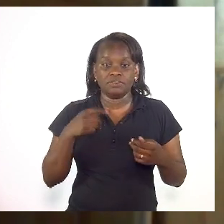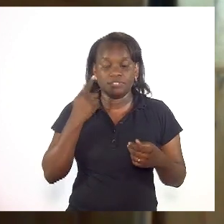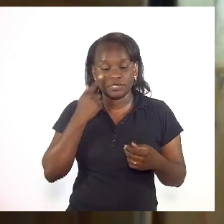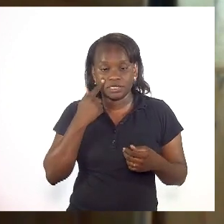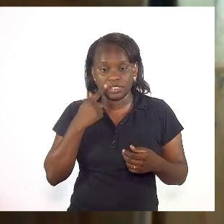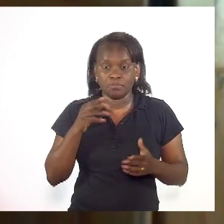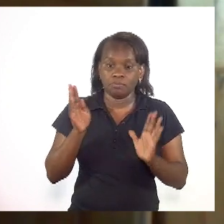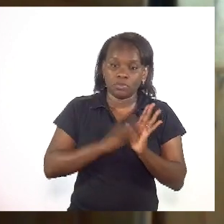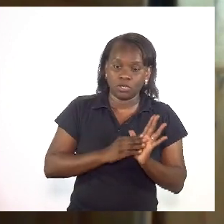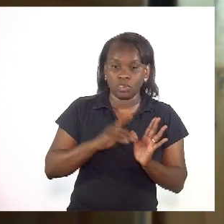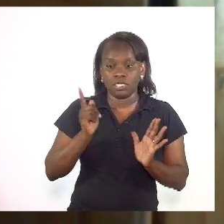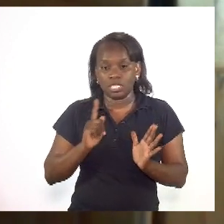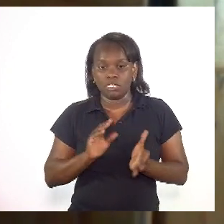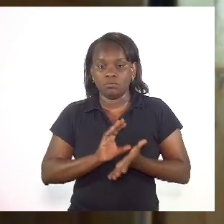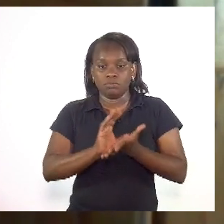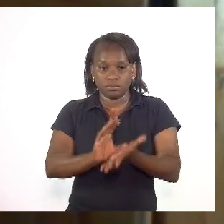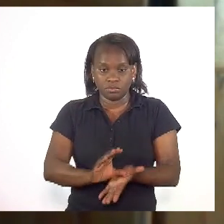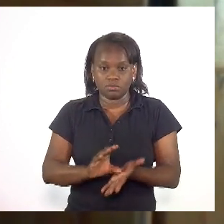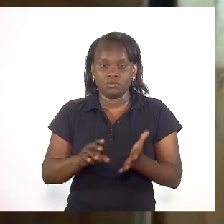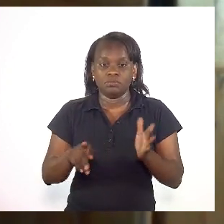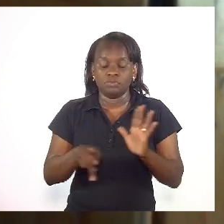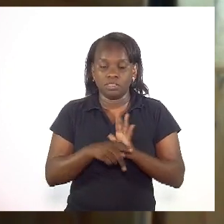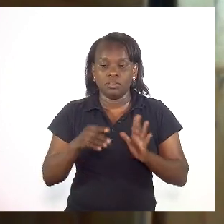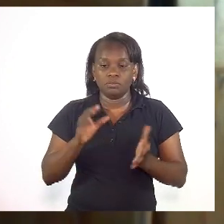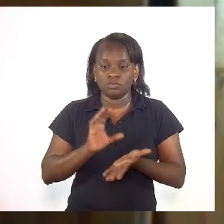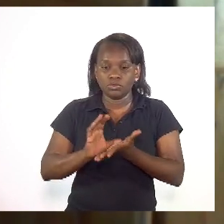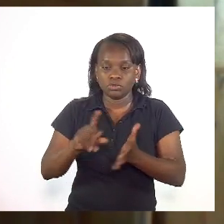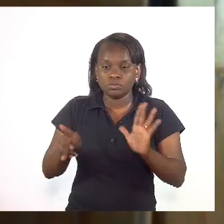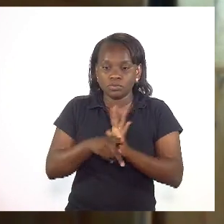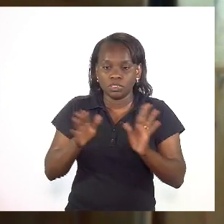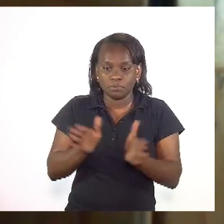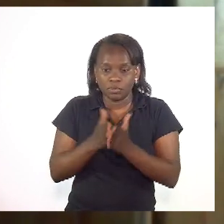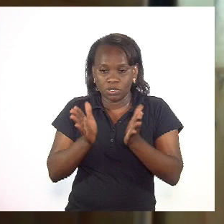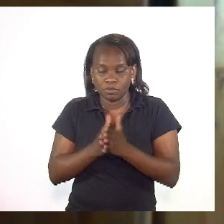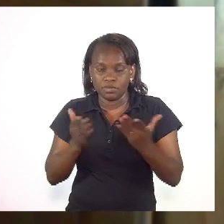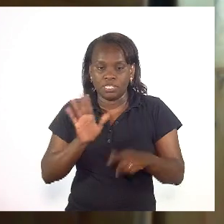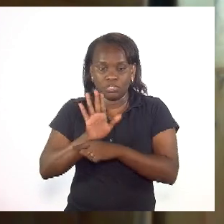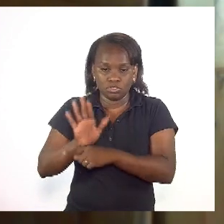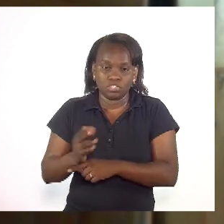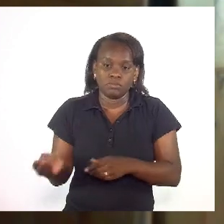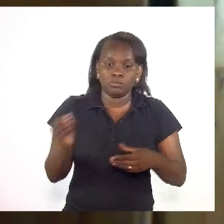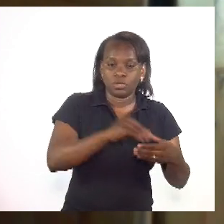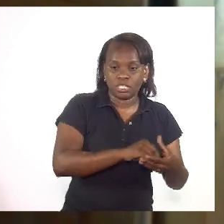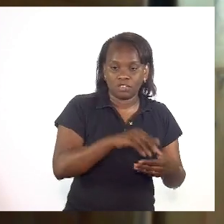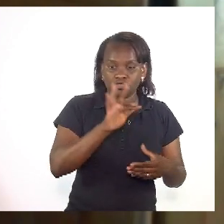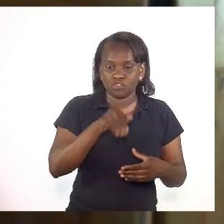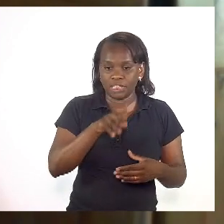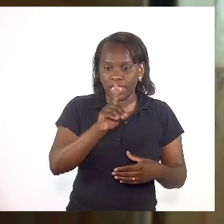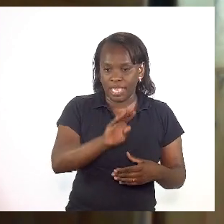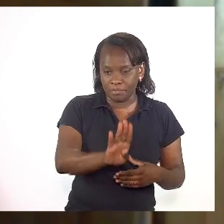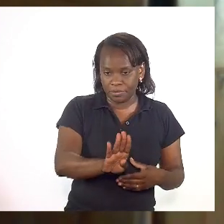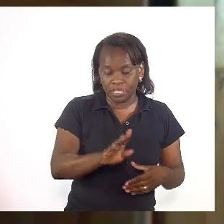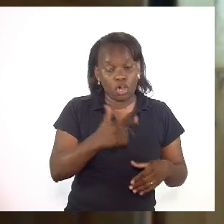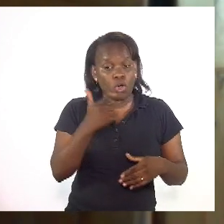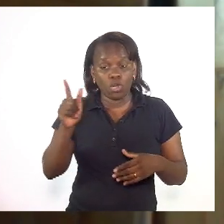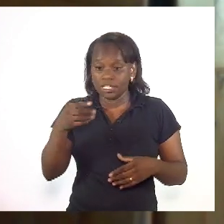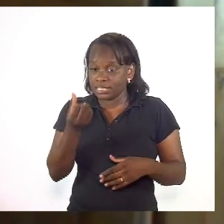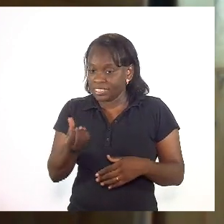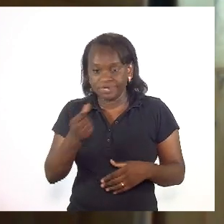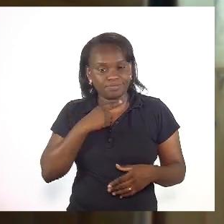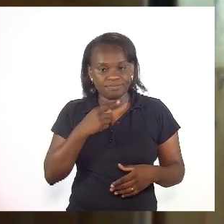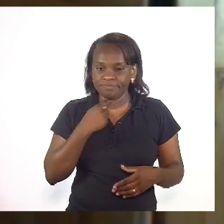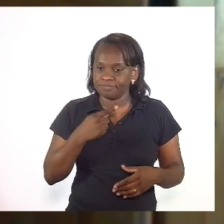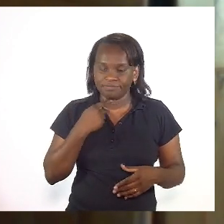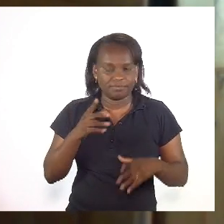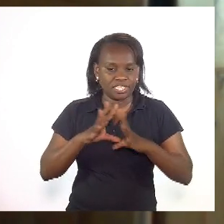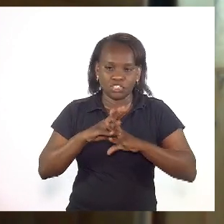não os recursos do Fundo Estadual de Combate à Pobreza no Fundeb. As outras 6 são insanáveis,